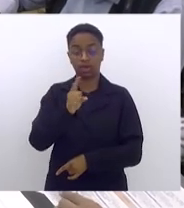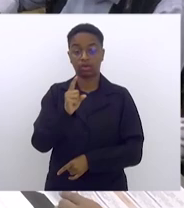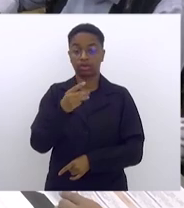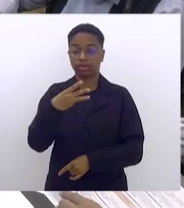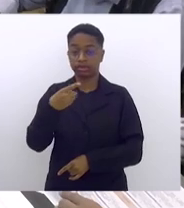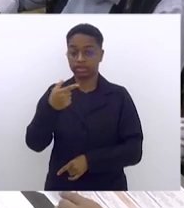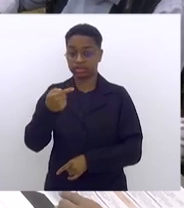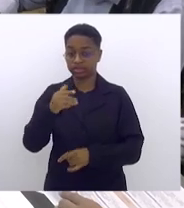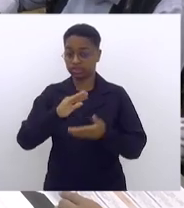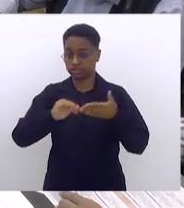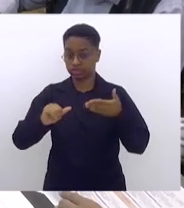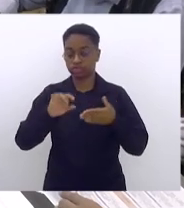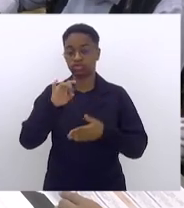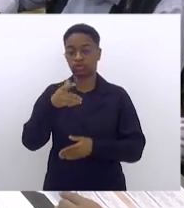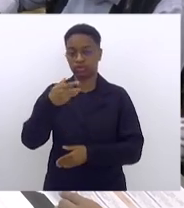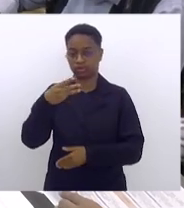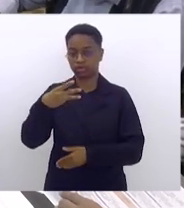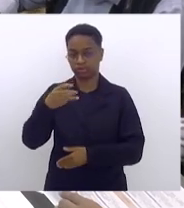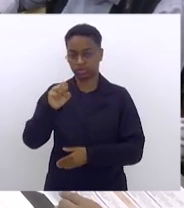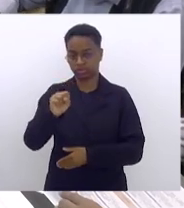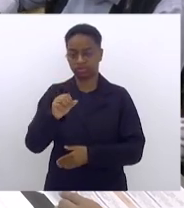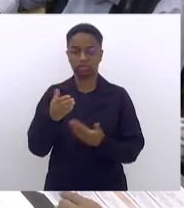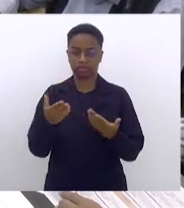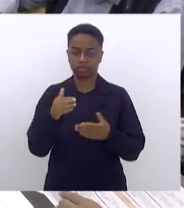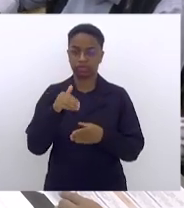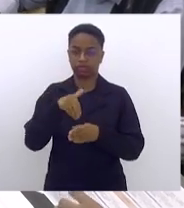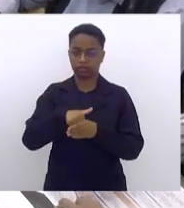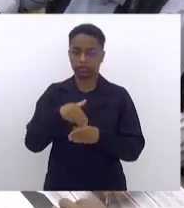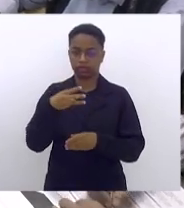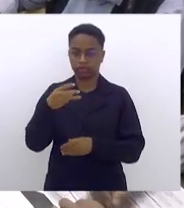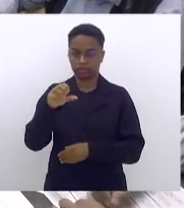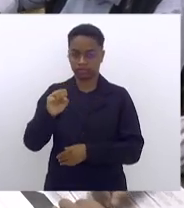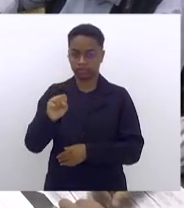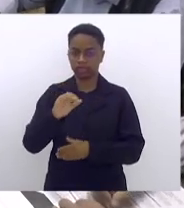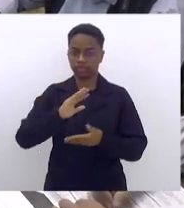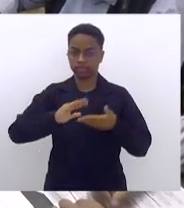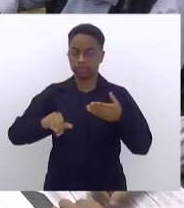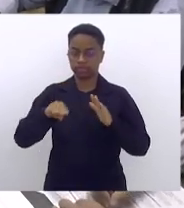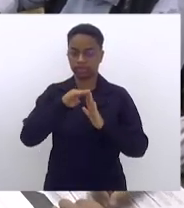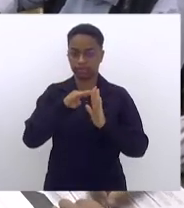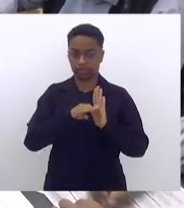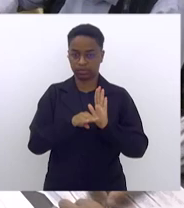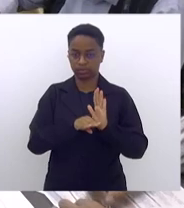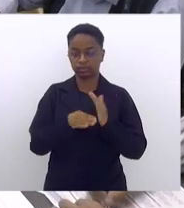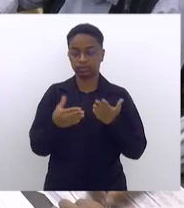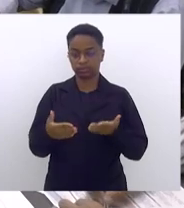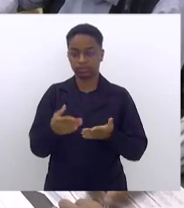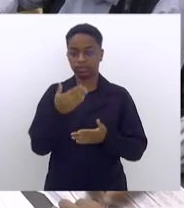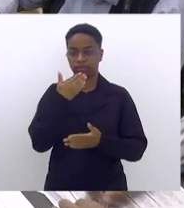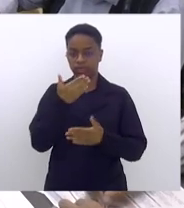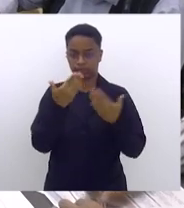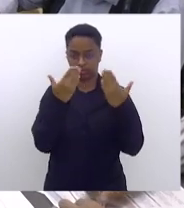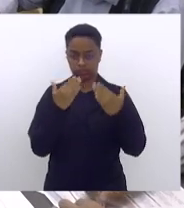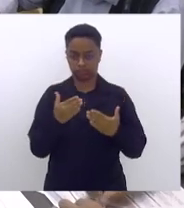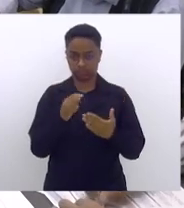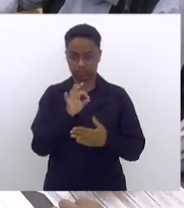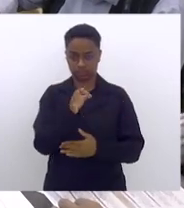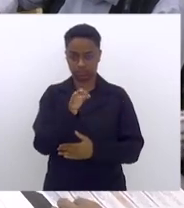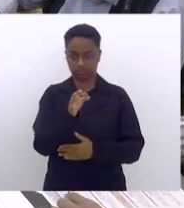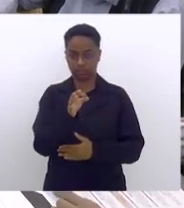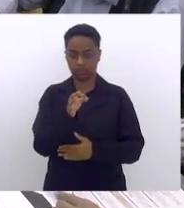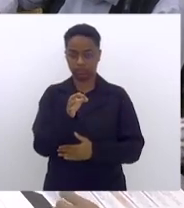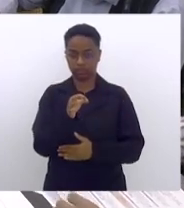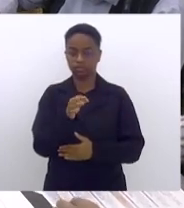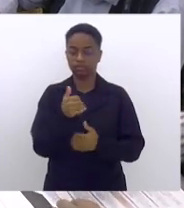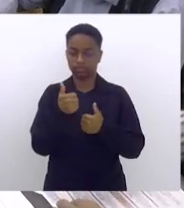Pedi para retirar, por favor. É só o 38. Ah, 37, presidente. Saiu, então. Então, 37 está retirado de pauta. Vossa Excelência está pedindo vista? Pedido de